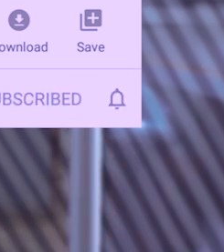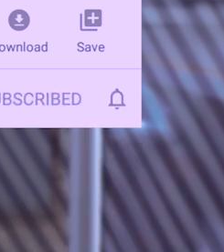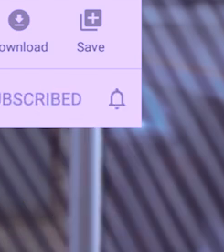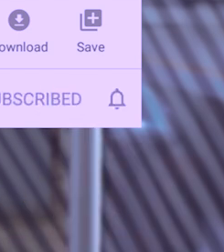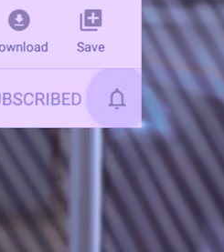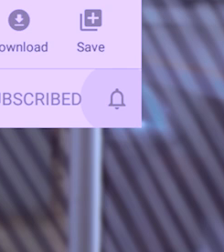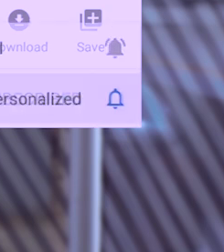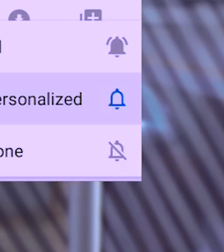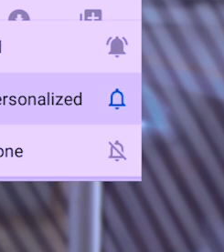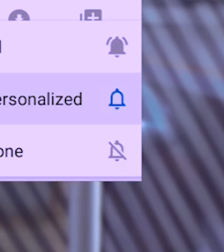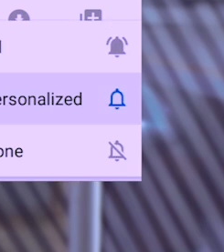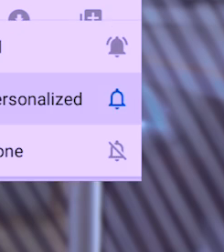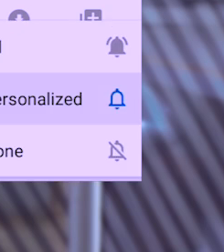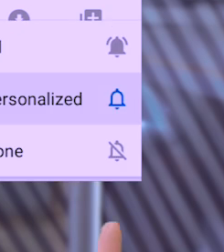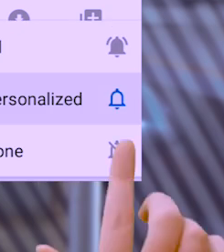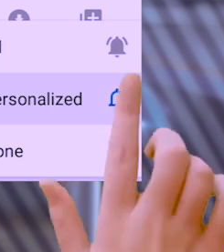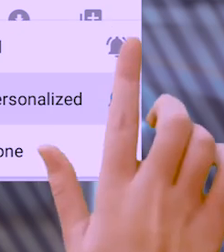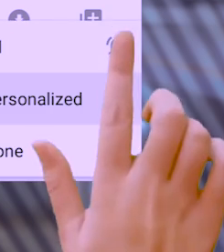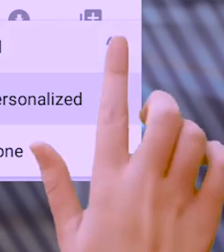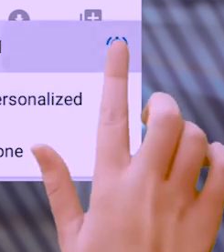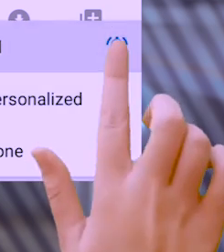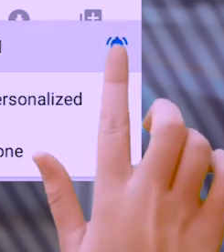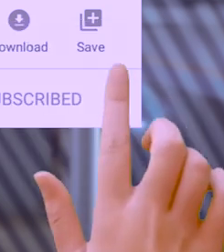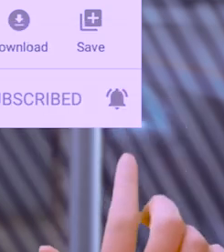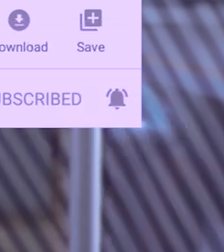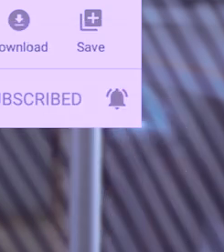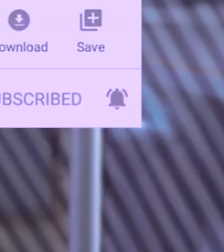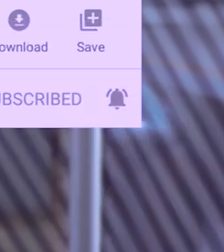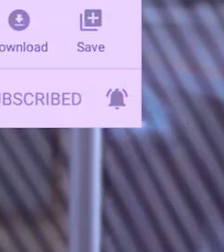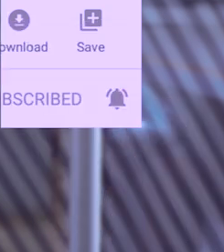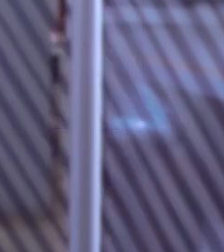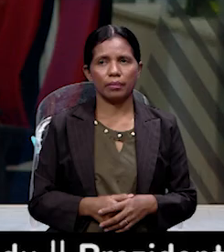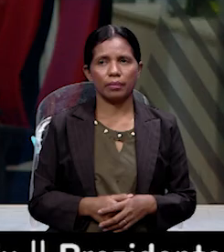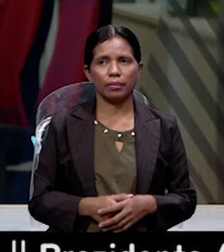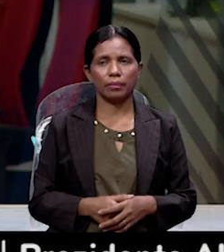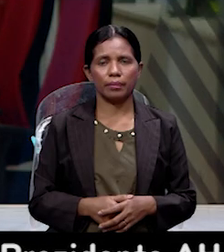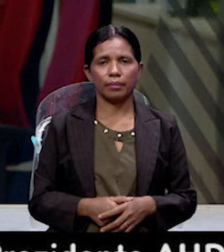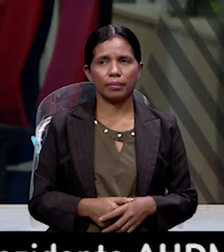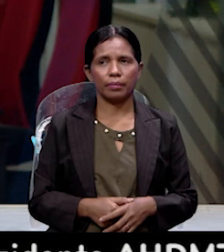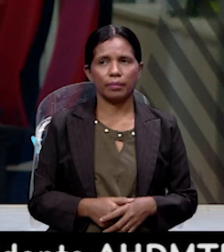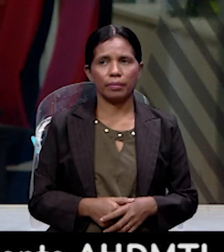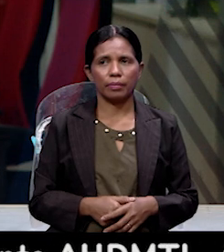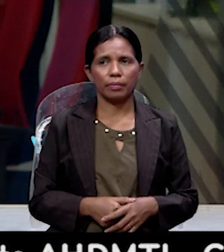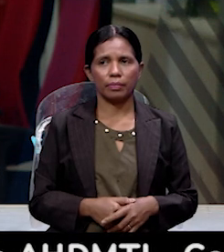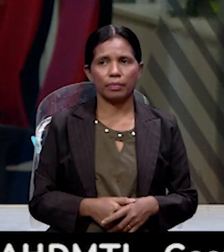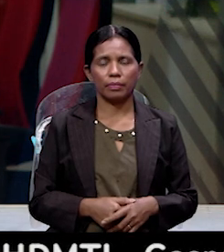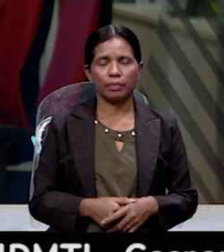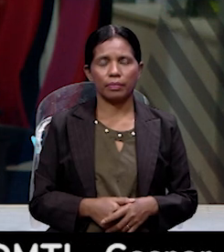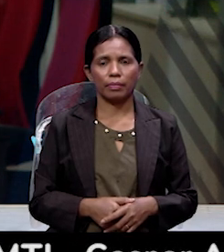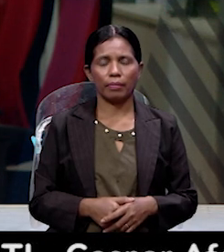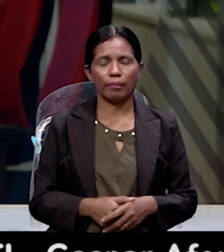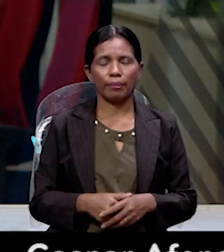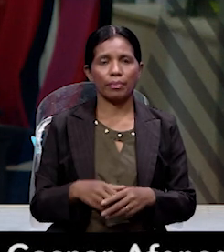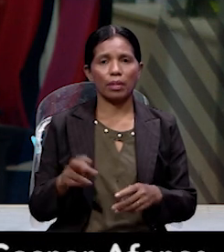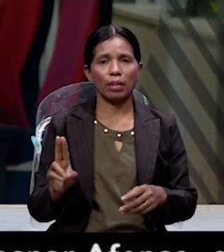no hanehan botão notificação atunune la bele la com informação fom husiami. Unidade de Polícia